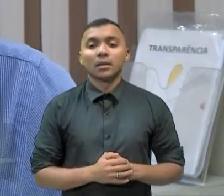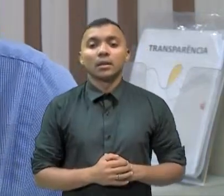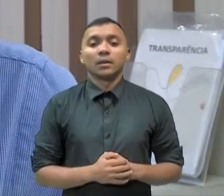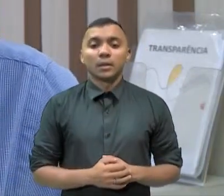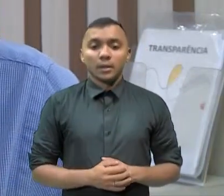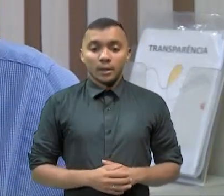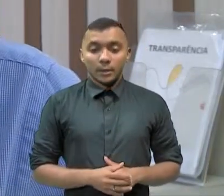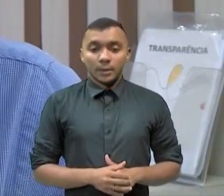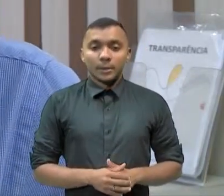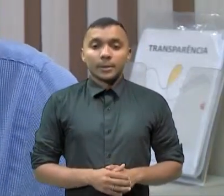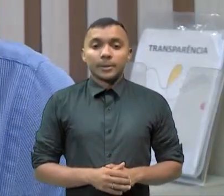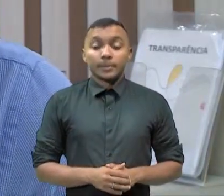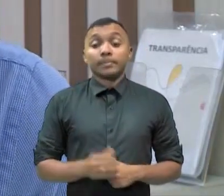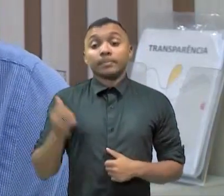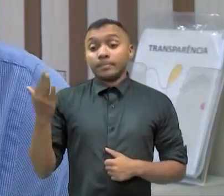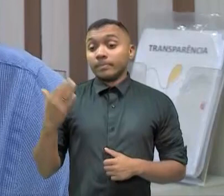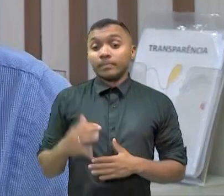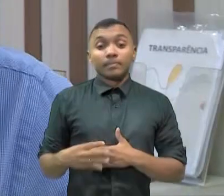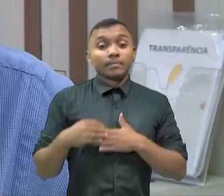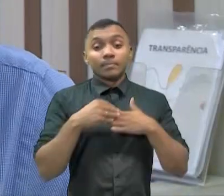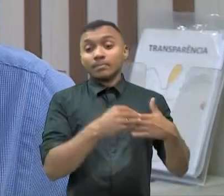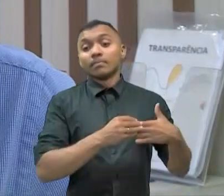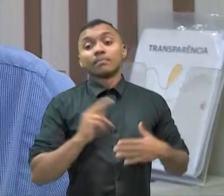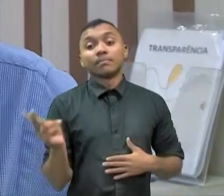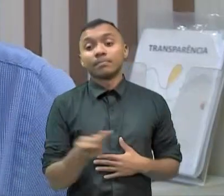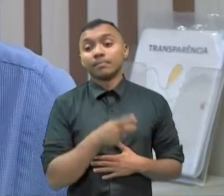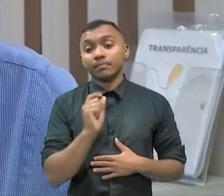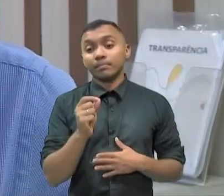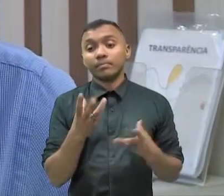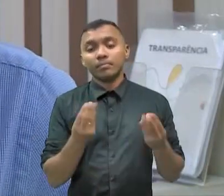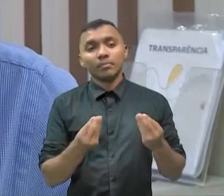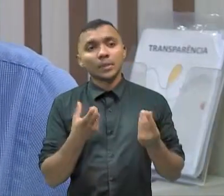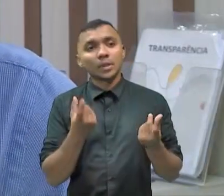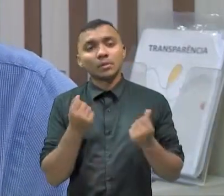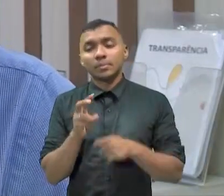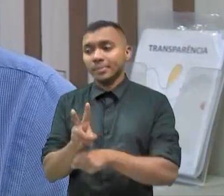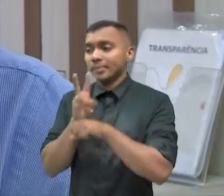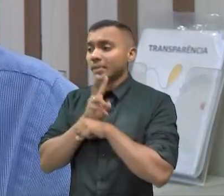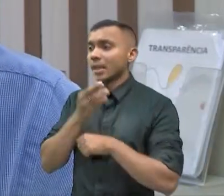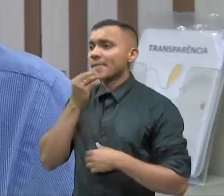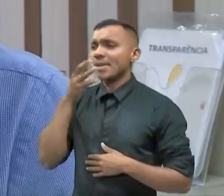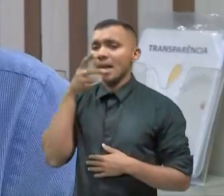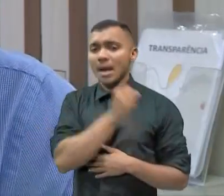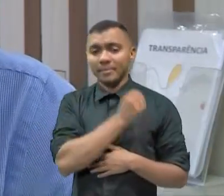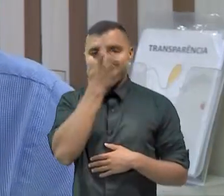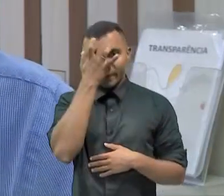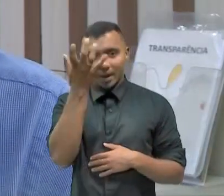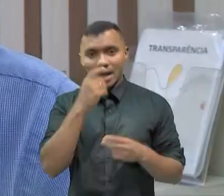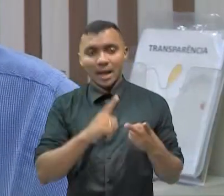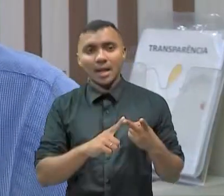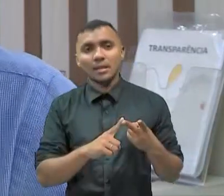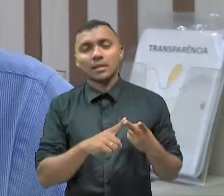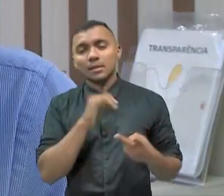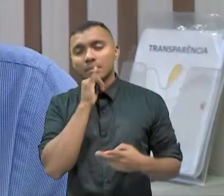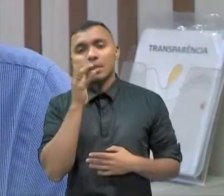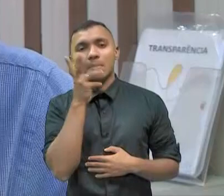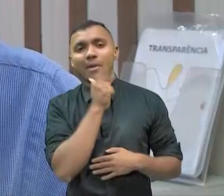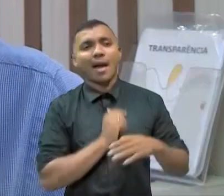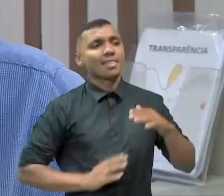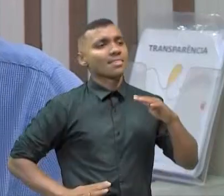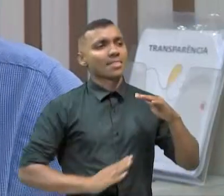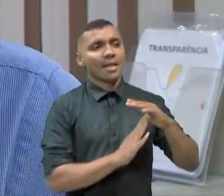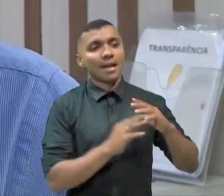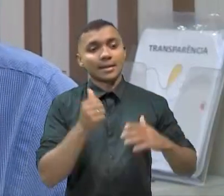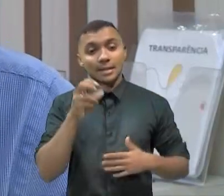Então, isso levava que muitas vezes esse crédito, que era um crédito para sair rápido, aí um crédito para sair com 15, 20 dias no máximo, esse